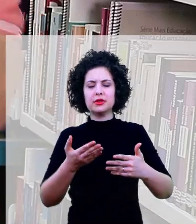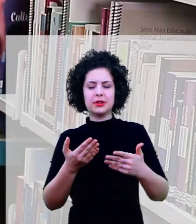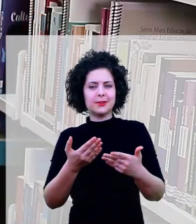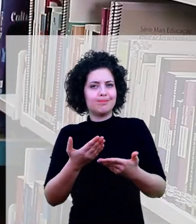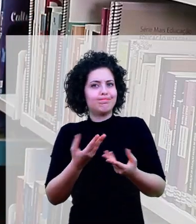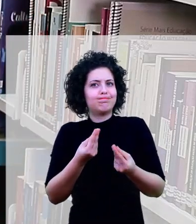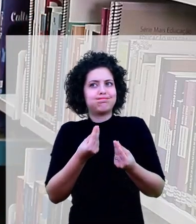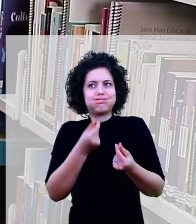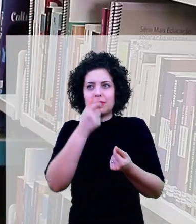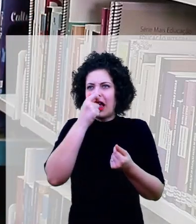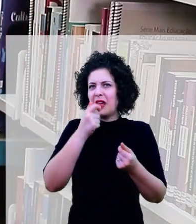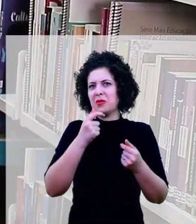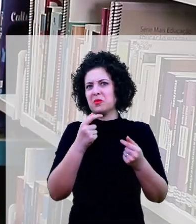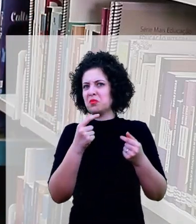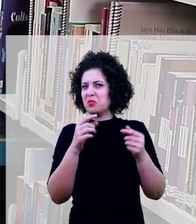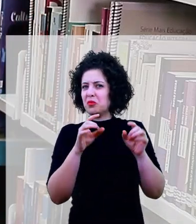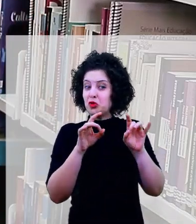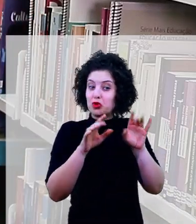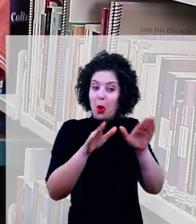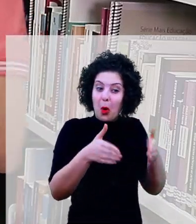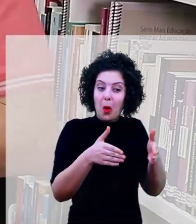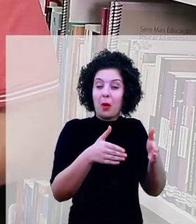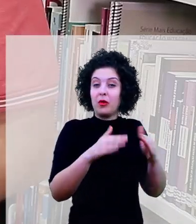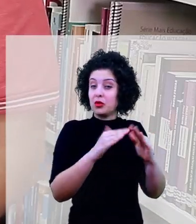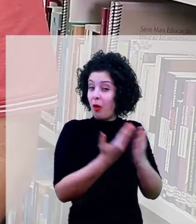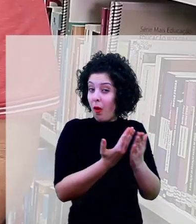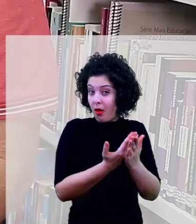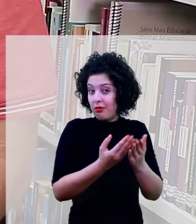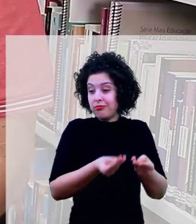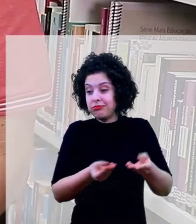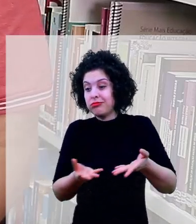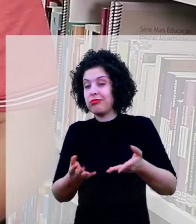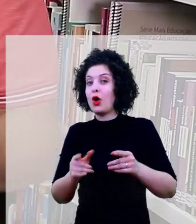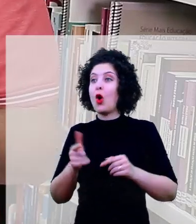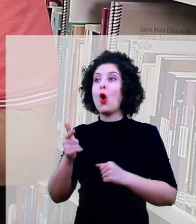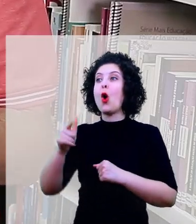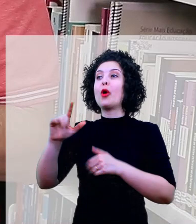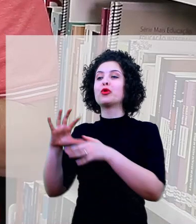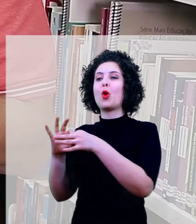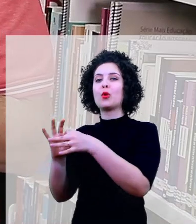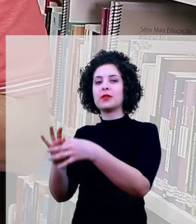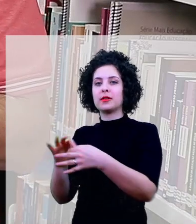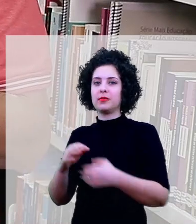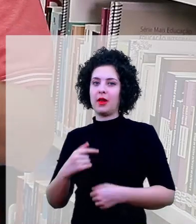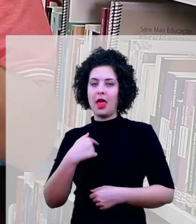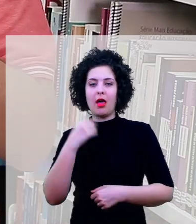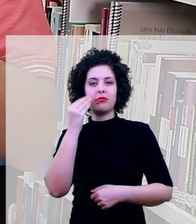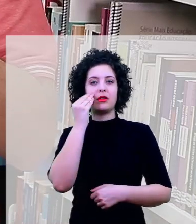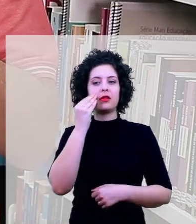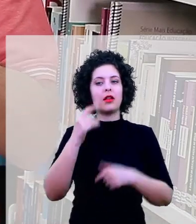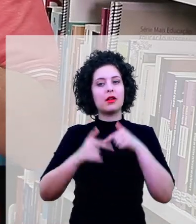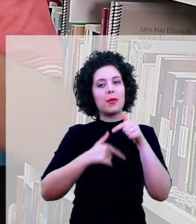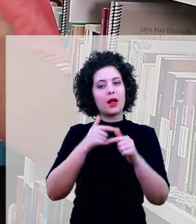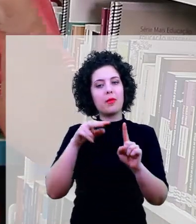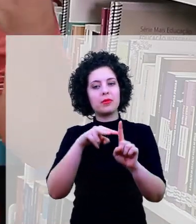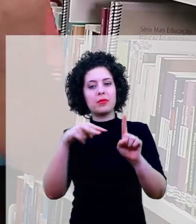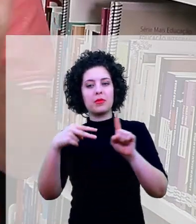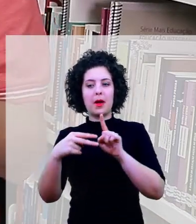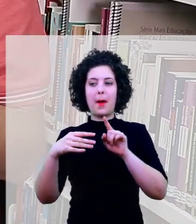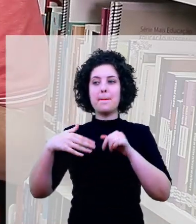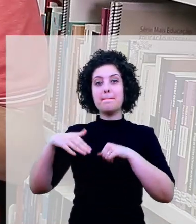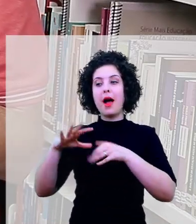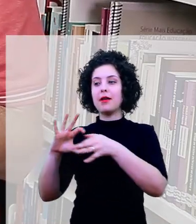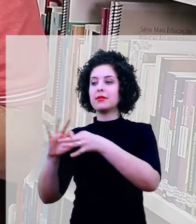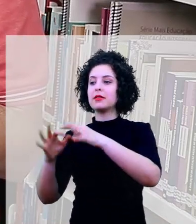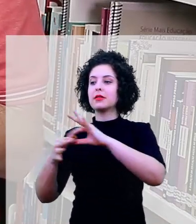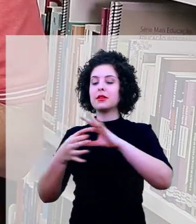que não necessariamente a escola que tem que prover. Então, eu tenderia a trabalhar numa perspectiva de uma ação mais